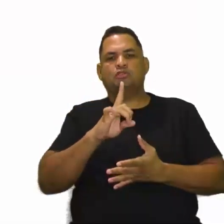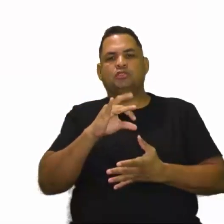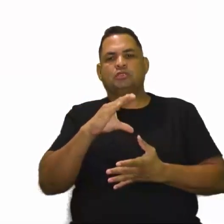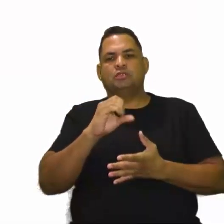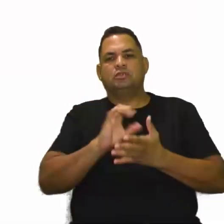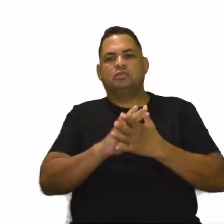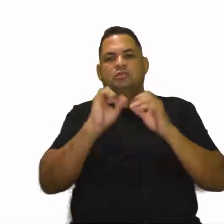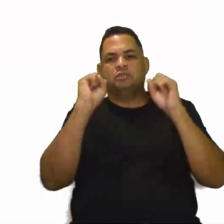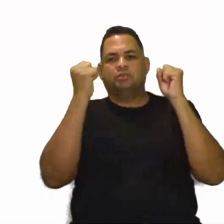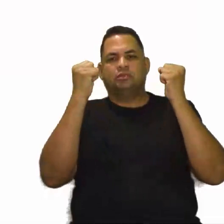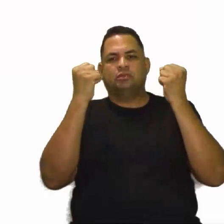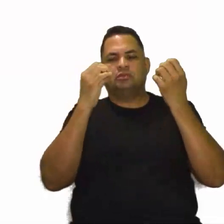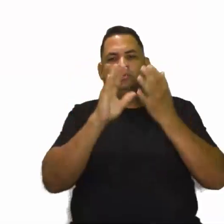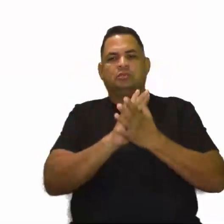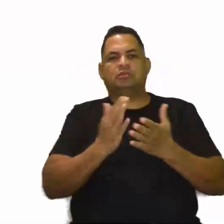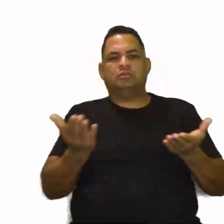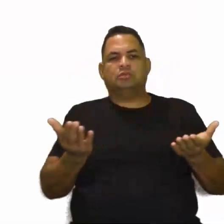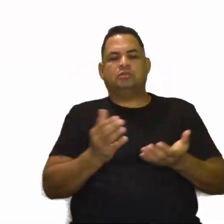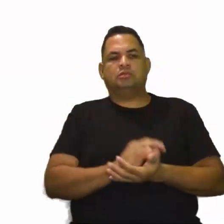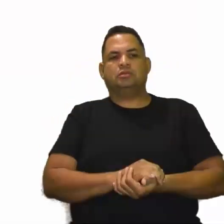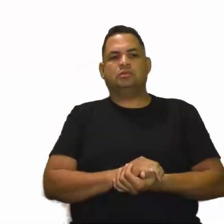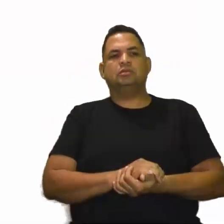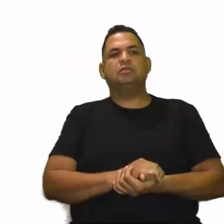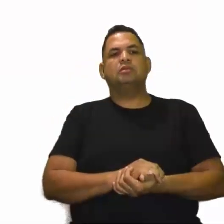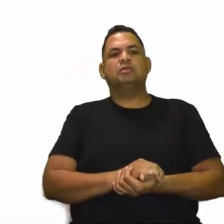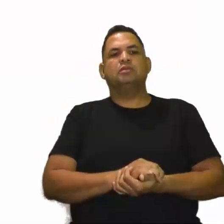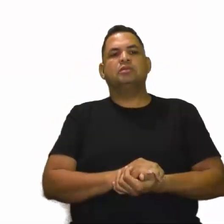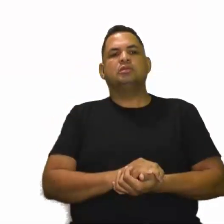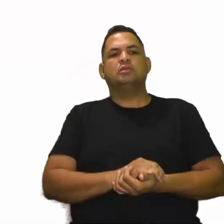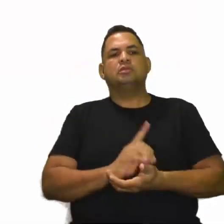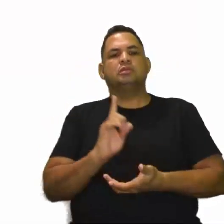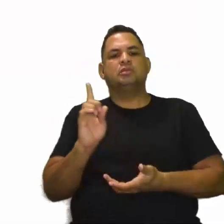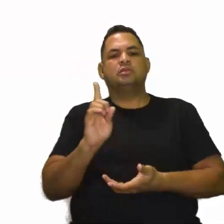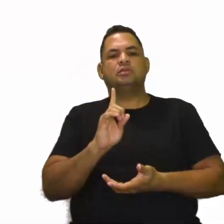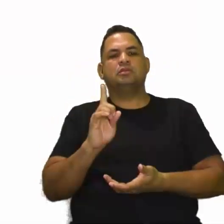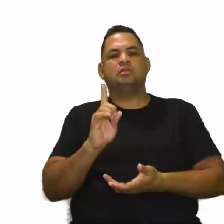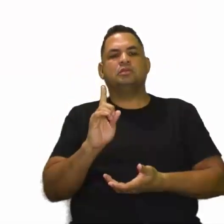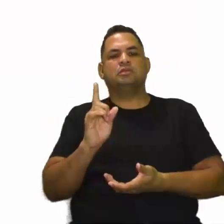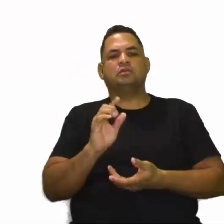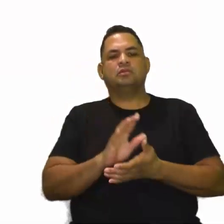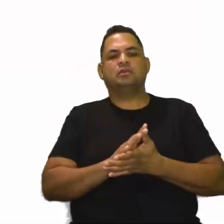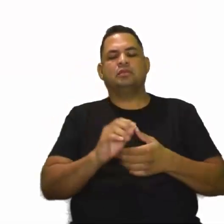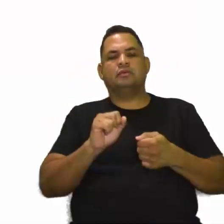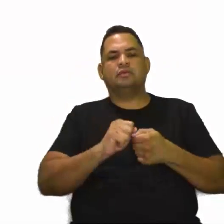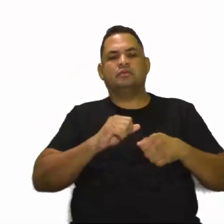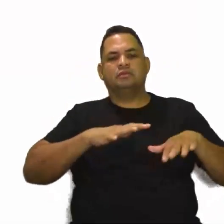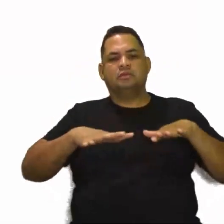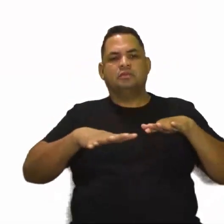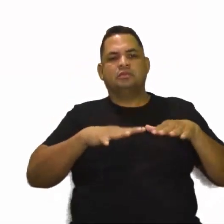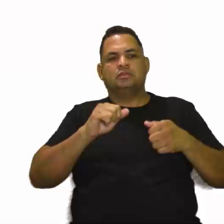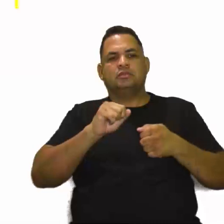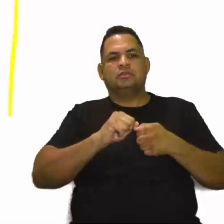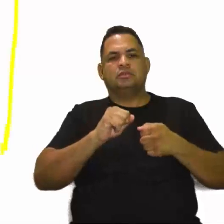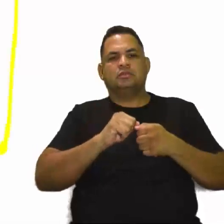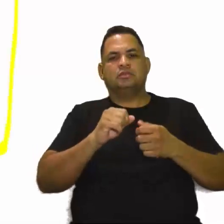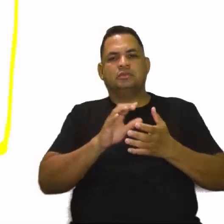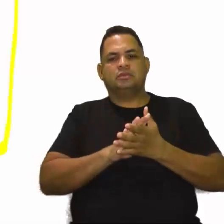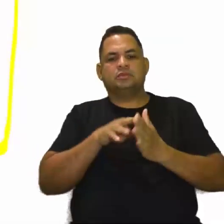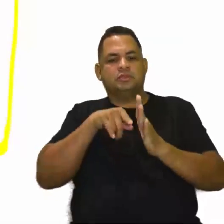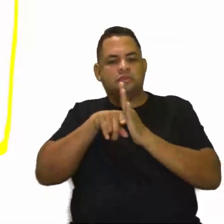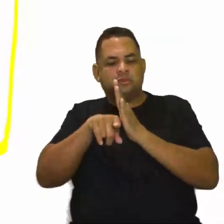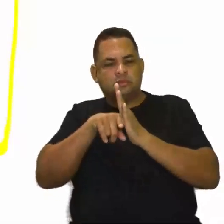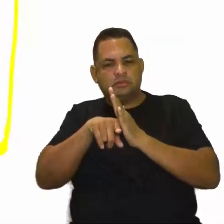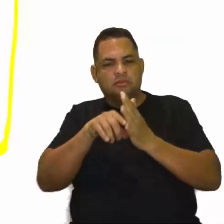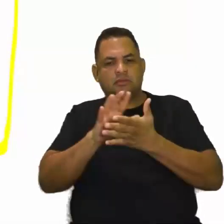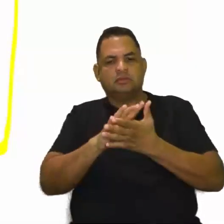da atividade física. Então, a gente não vai se movimentar, a gente vai só fazer um diagnóstico. A gente não estava